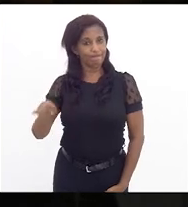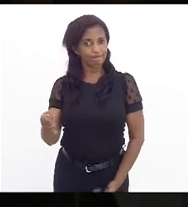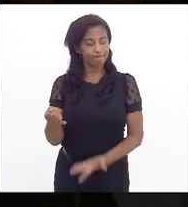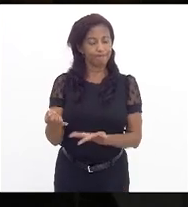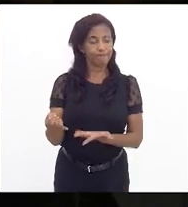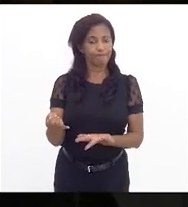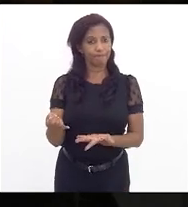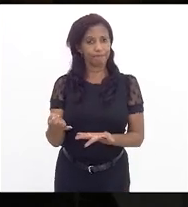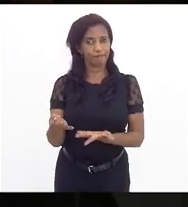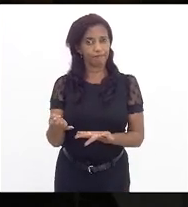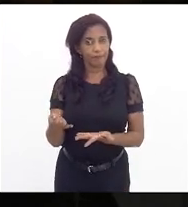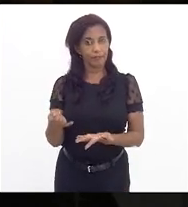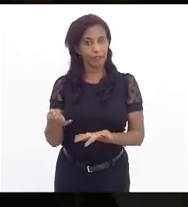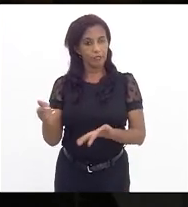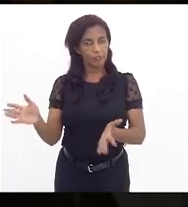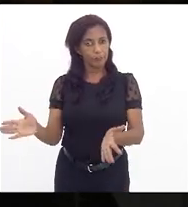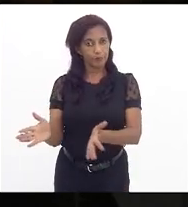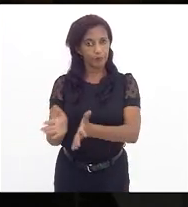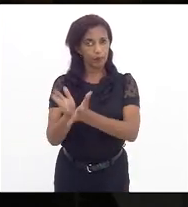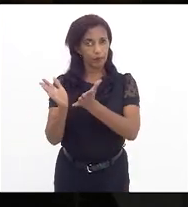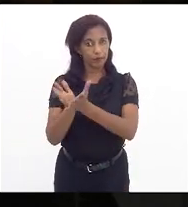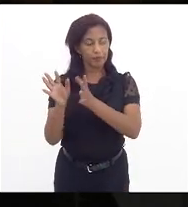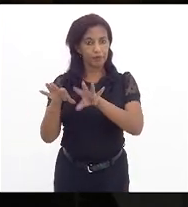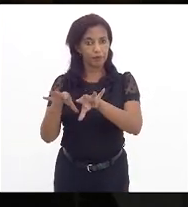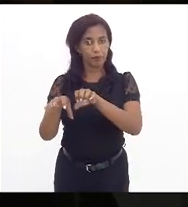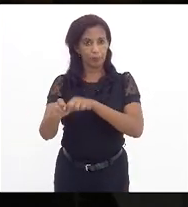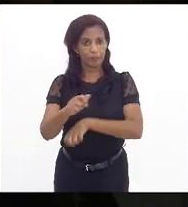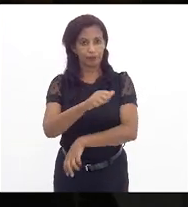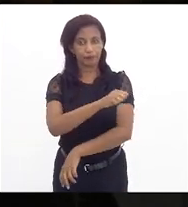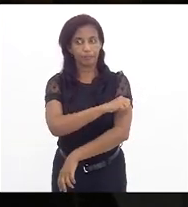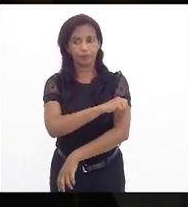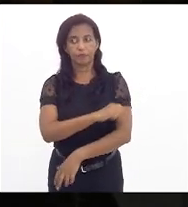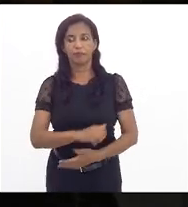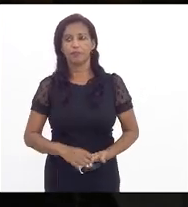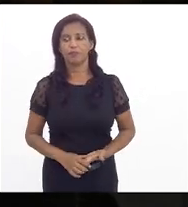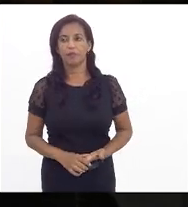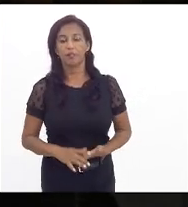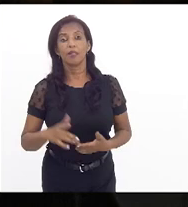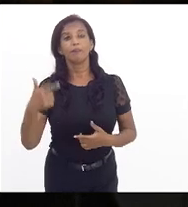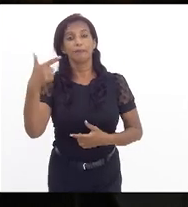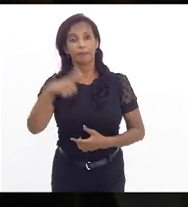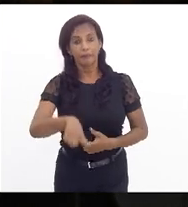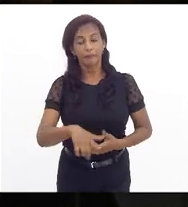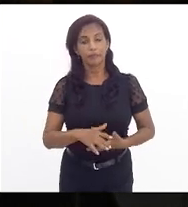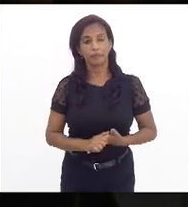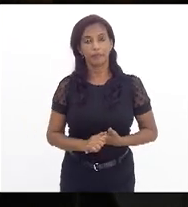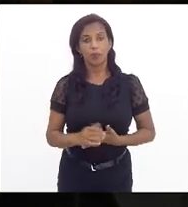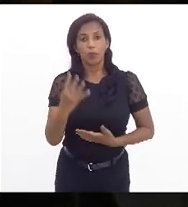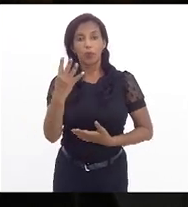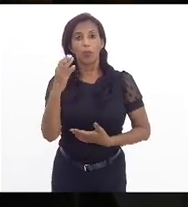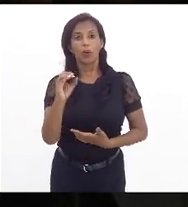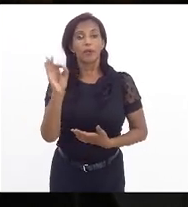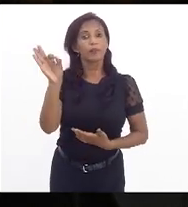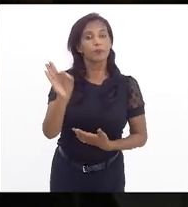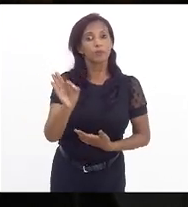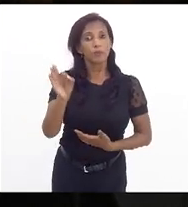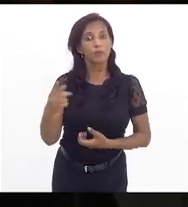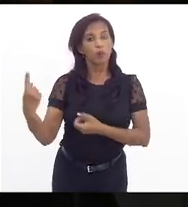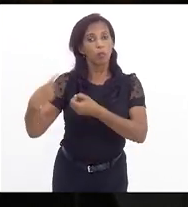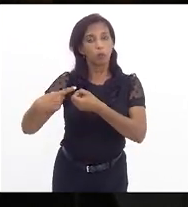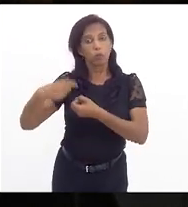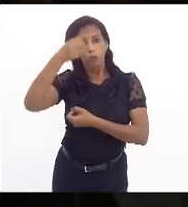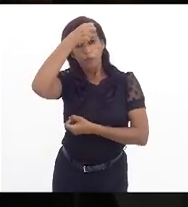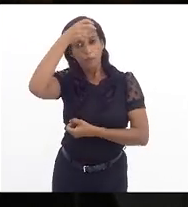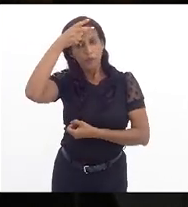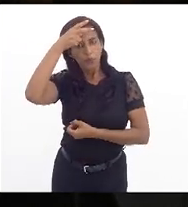possibilidade de empobrecer a formação dos nossos estudantes. E mais, 40% dos municípios do estado do